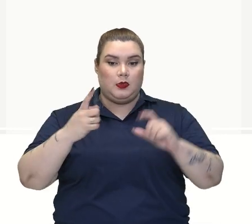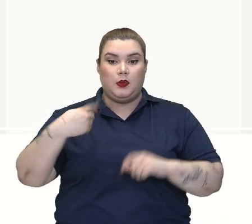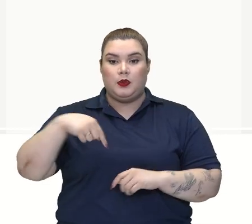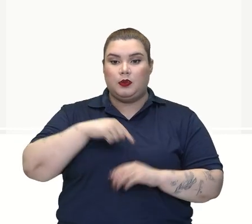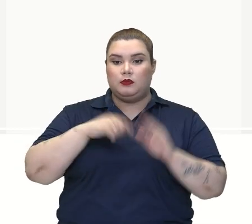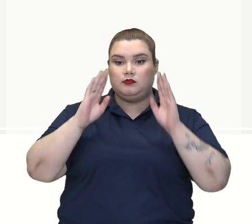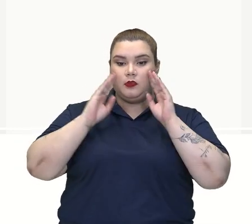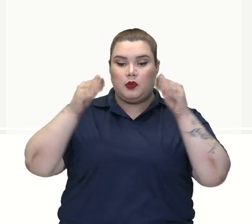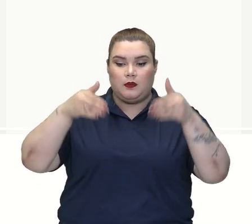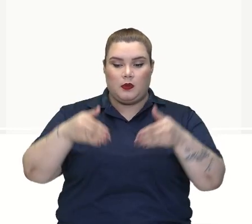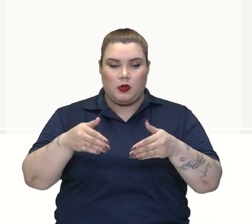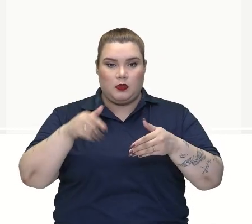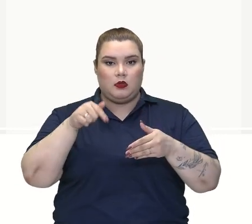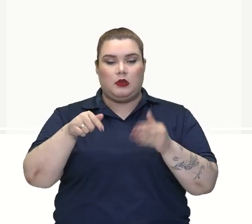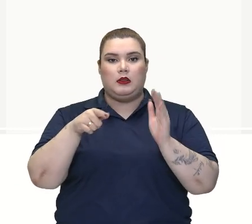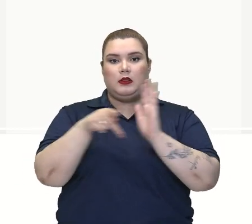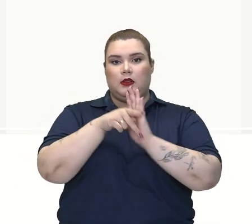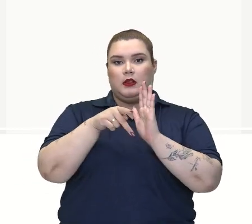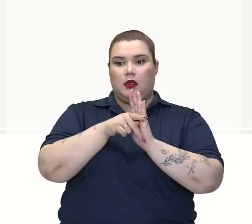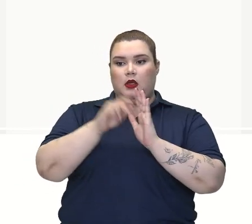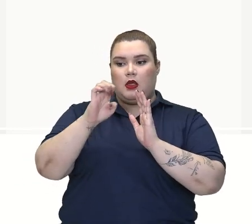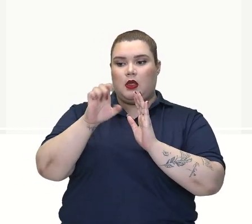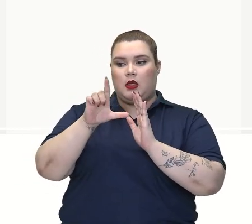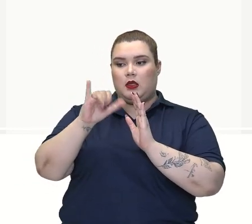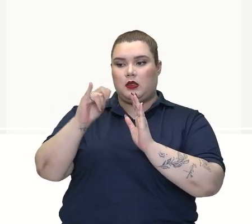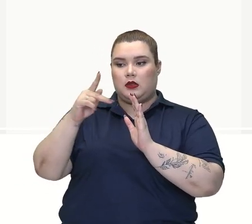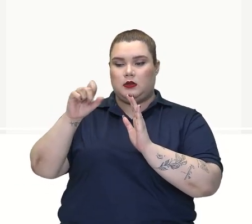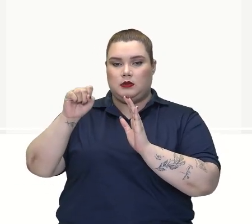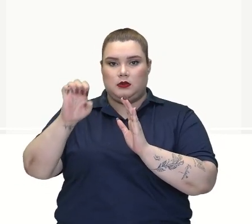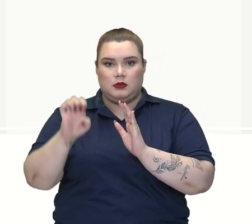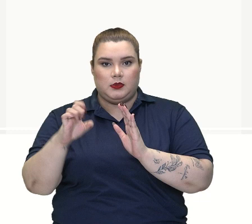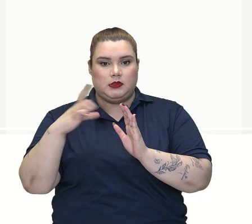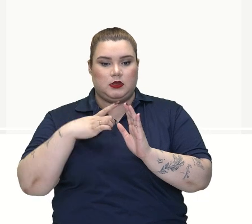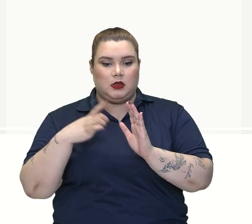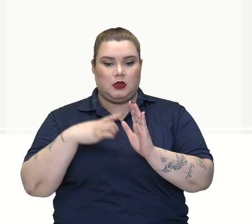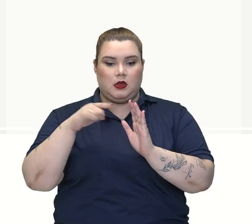em elipses que estão posicionados com o seu centro